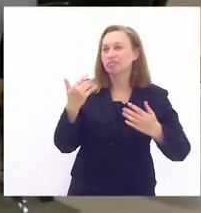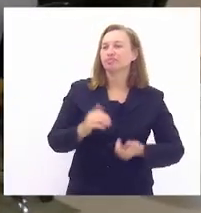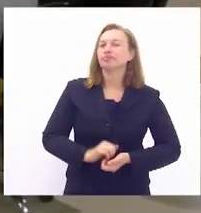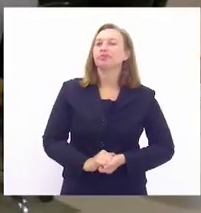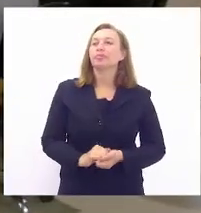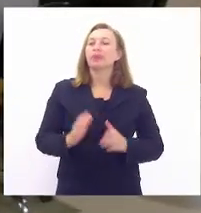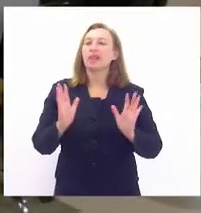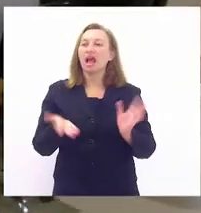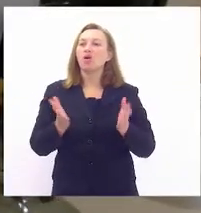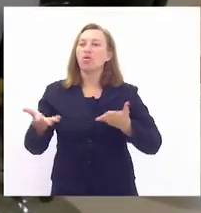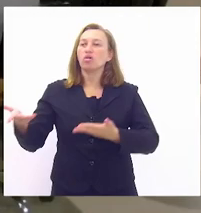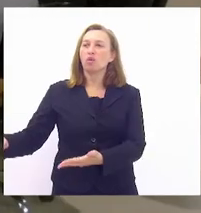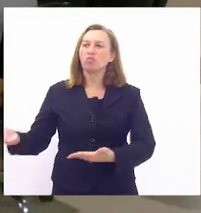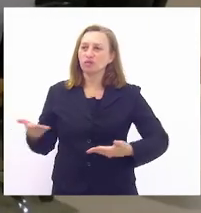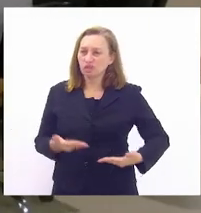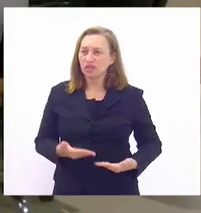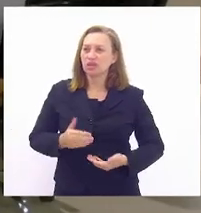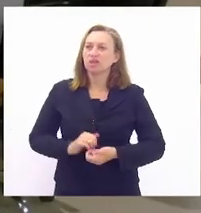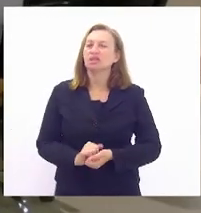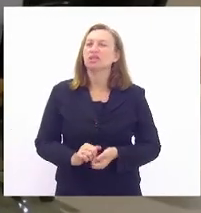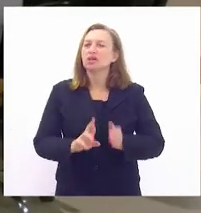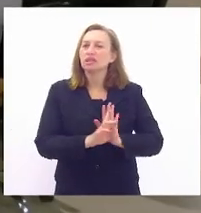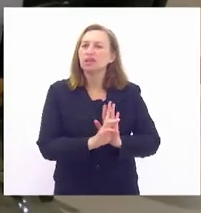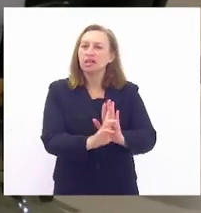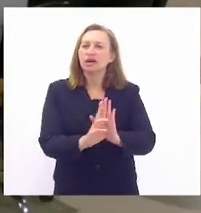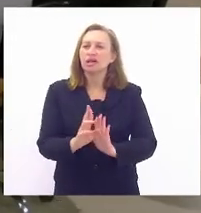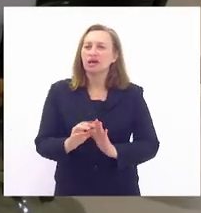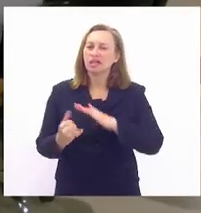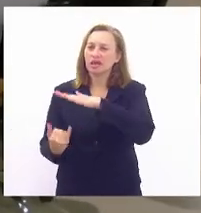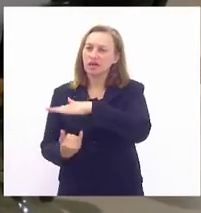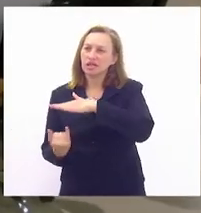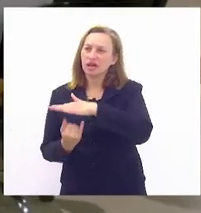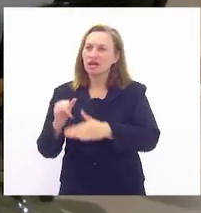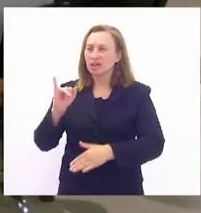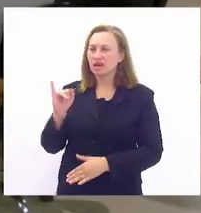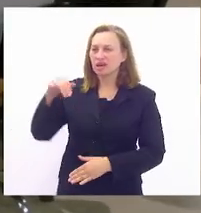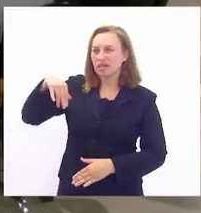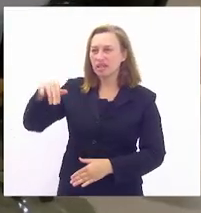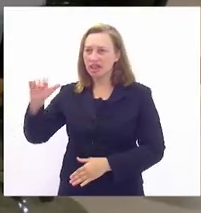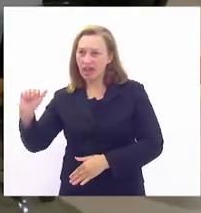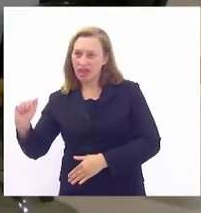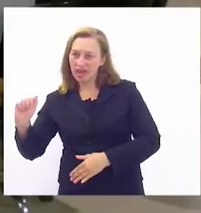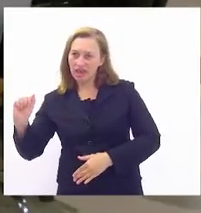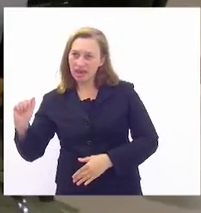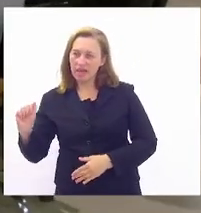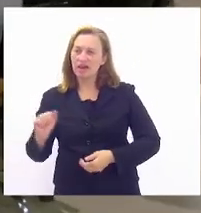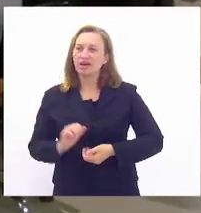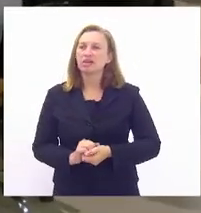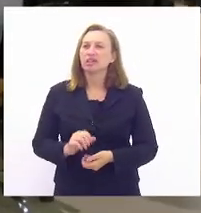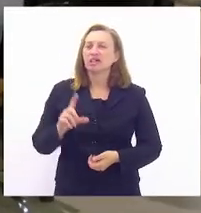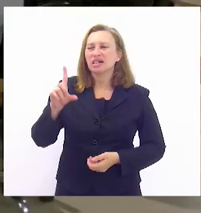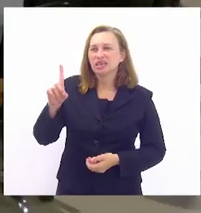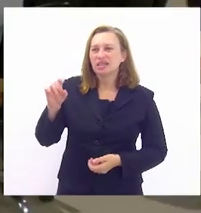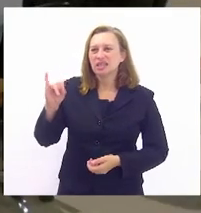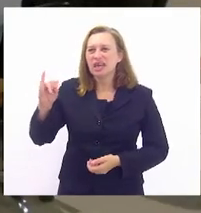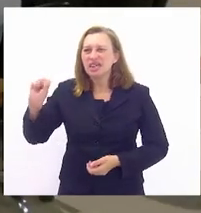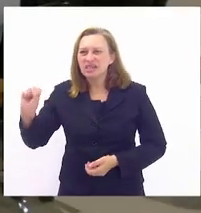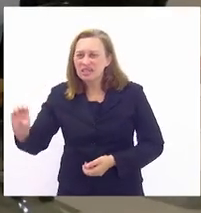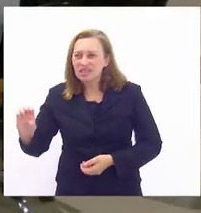Agora convido a representante do INEA, Instituto Estadual do Ambiente, senhora Deise de Oliveira